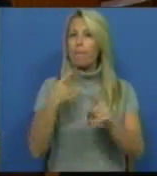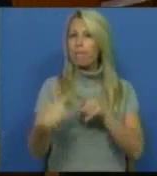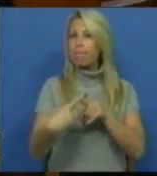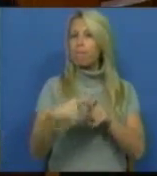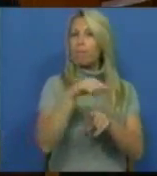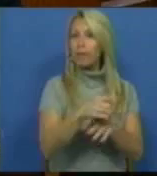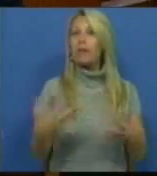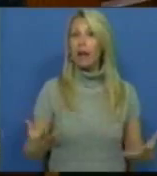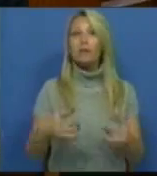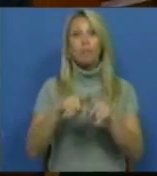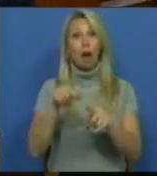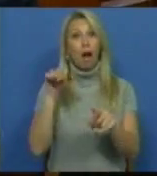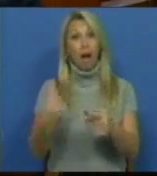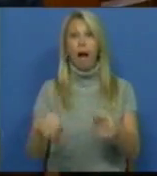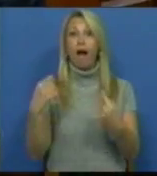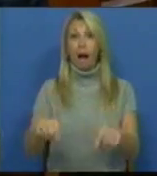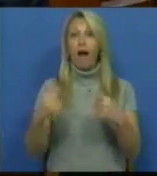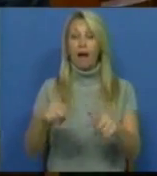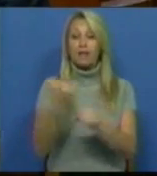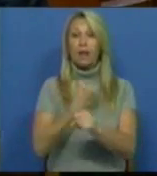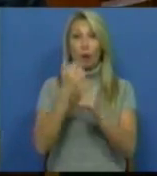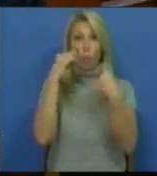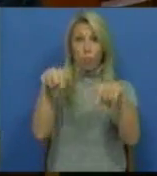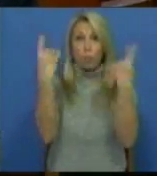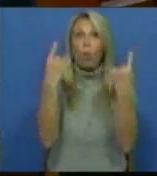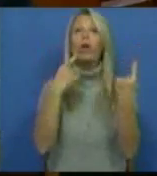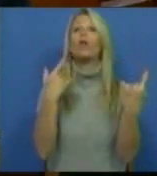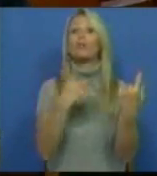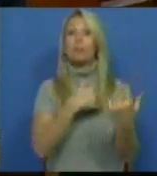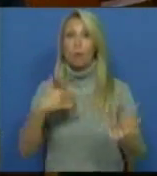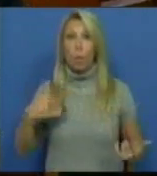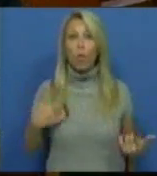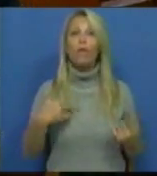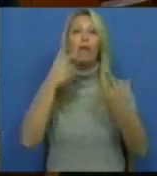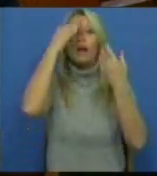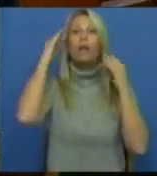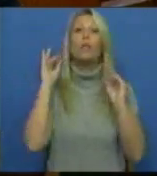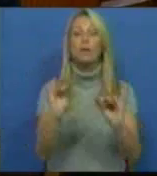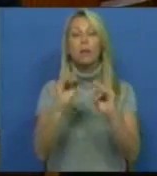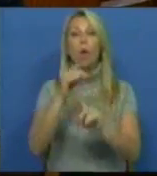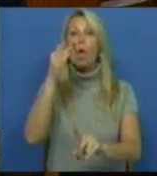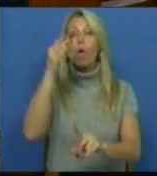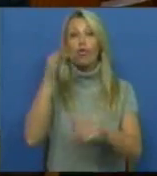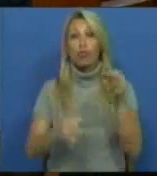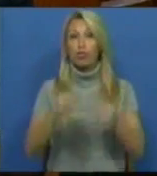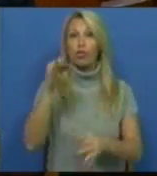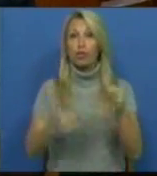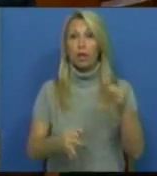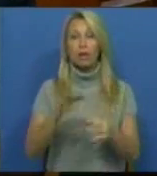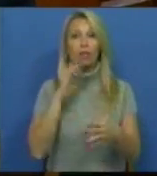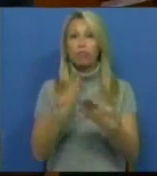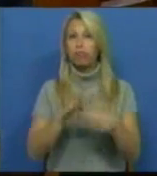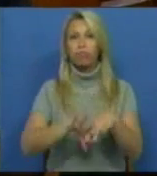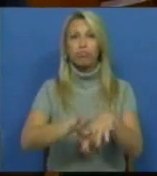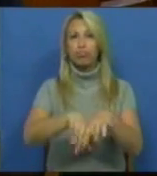de equilíbrio que cantam, os serviços públicos de saúde, de educação ou de justiça têm vindo a ser